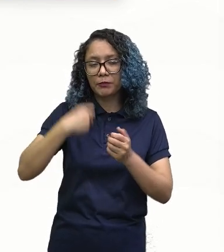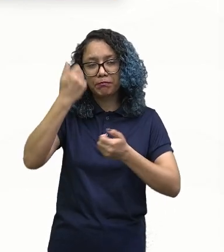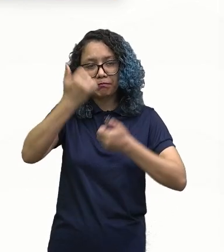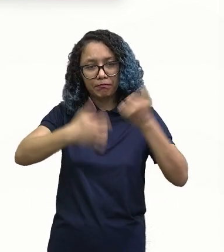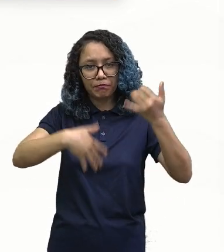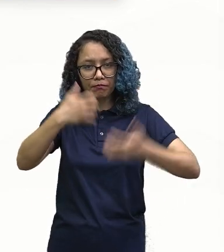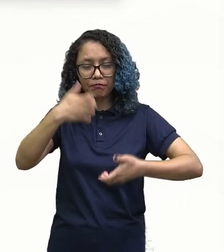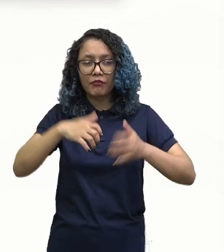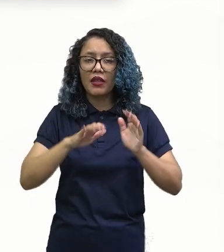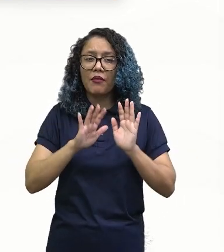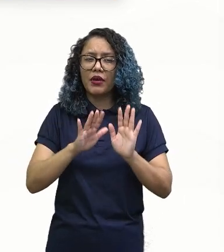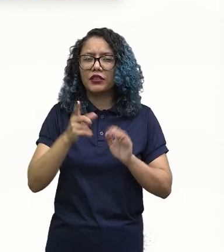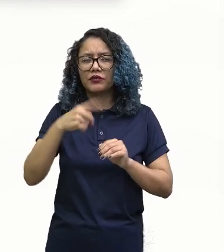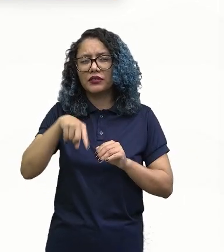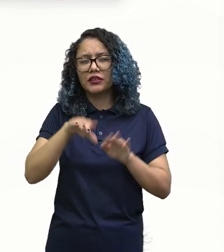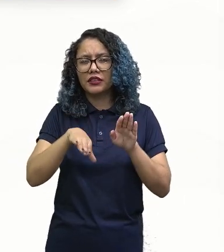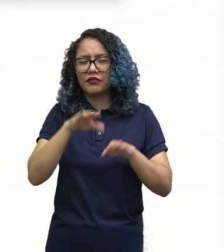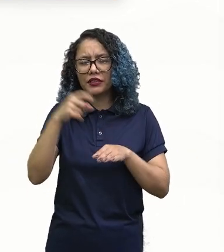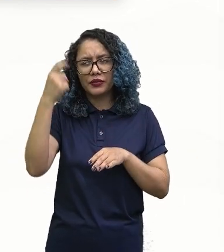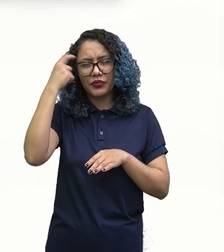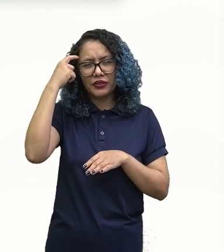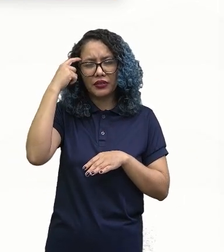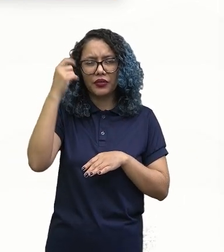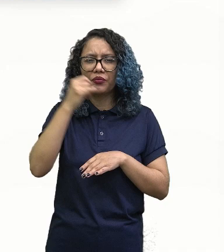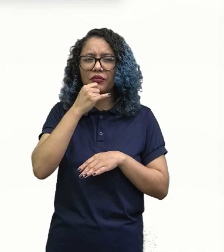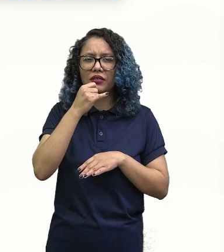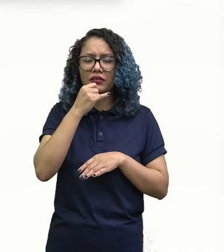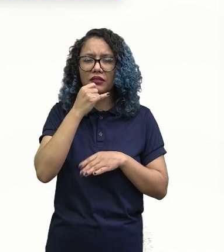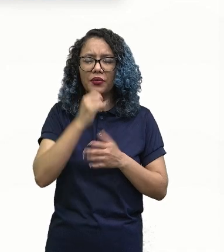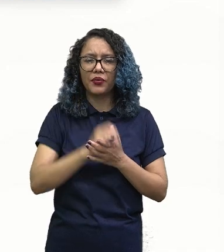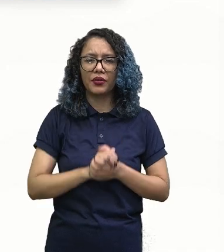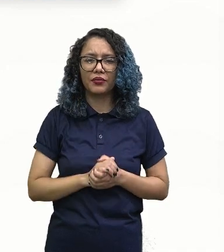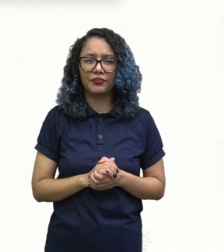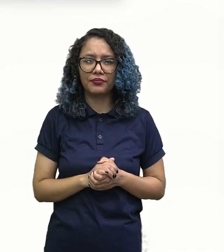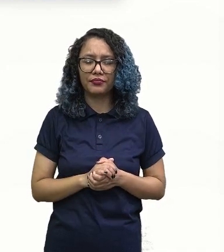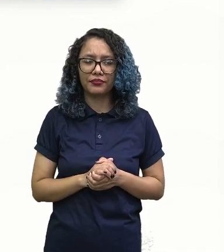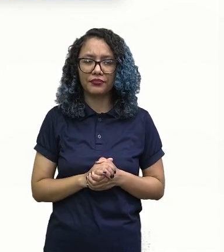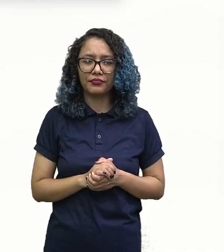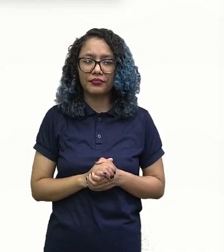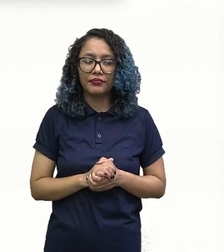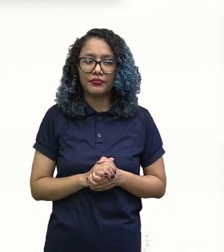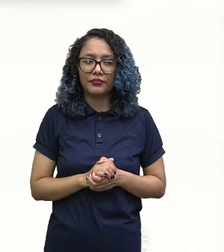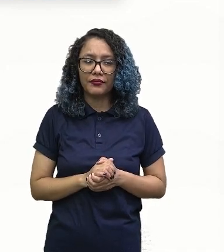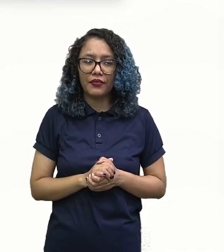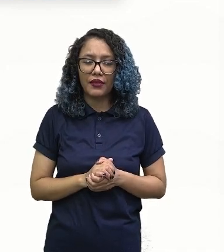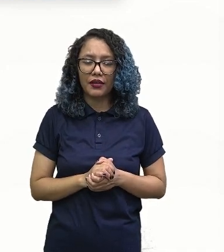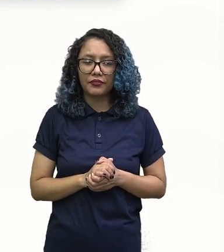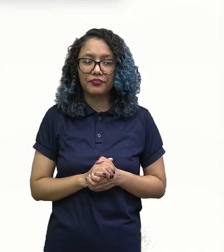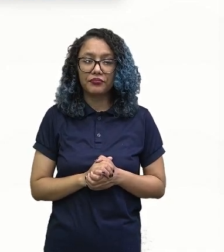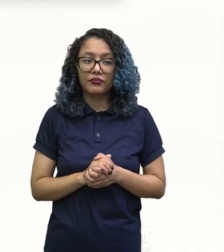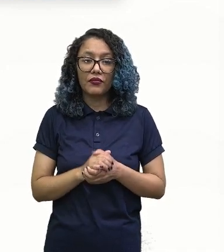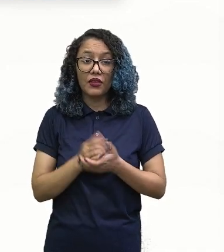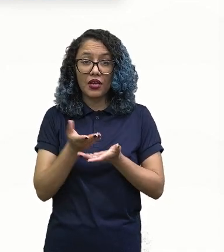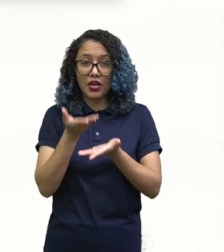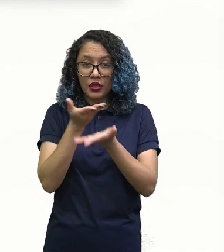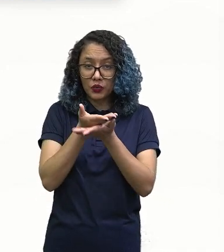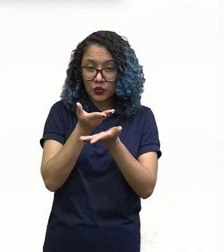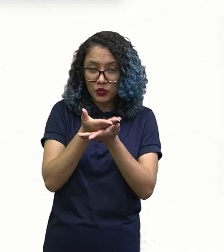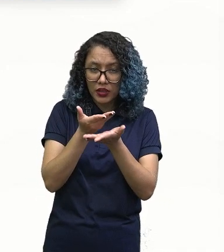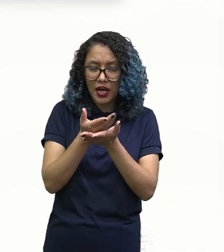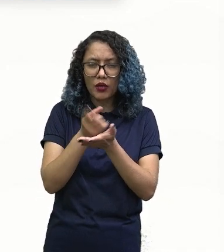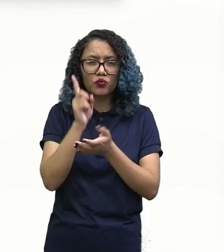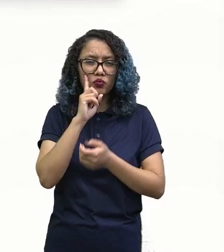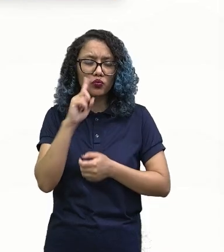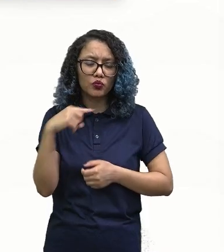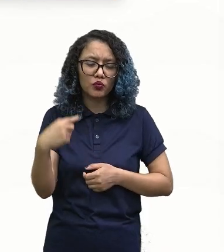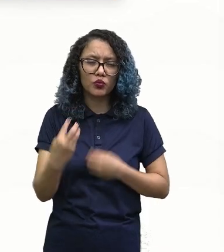fica se perguntando, né? Poxa vida, professora, mas como é que eu vou estudar isso no nosso cotidiano?